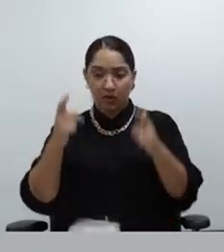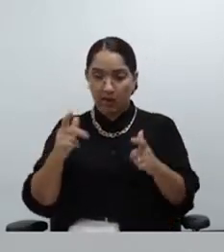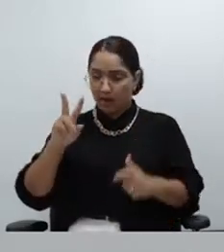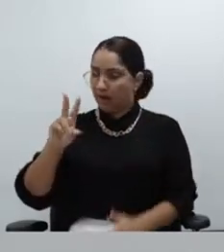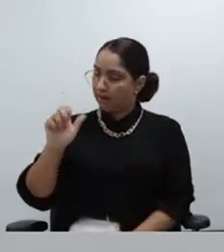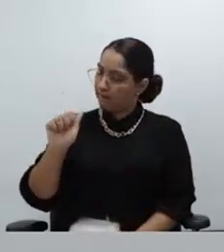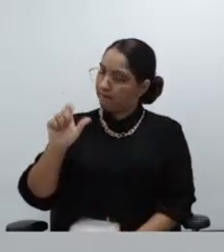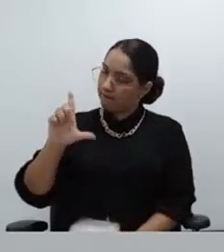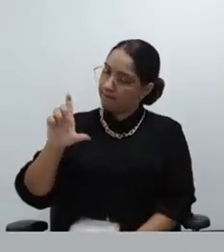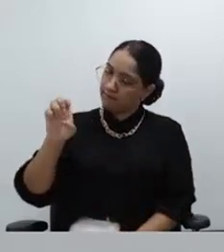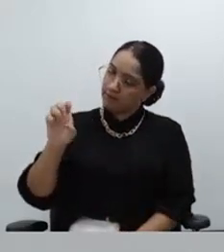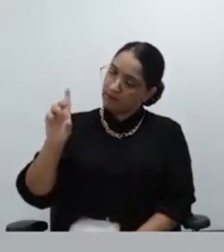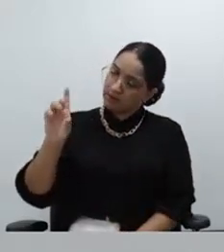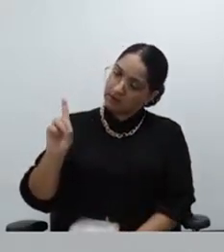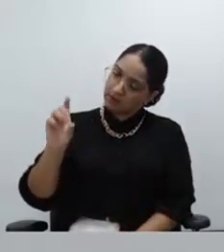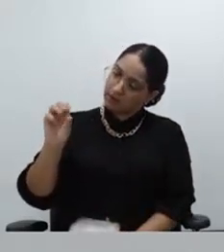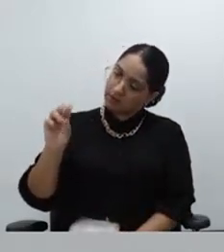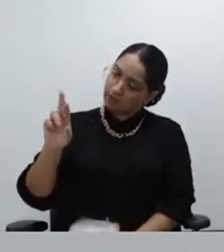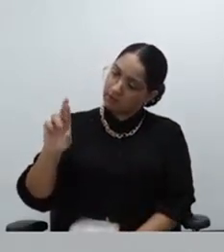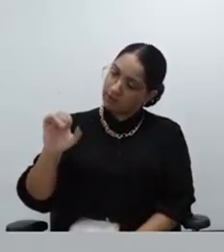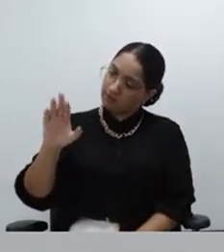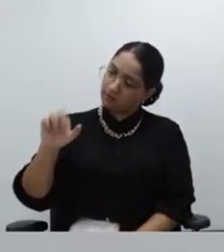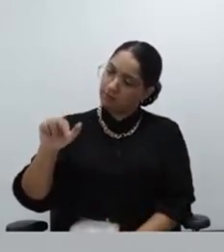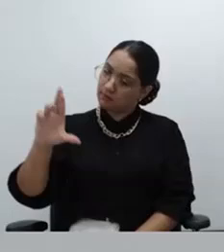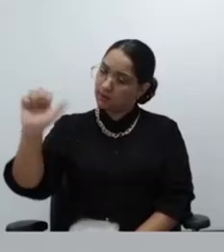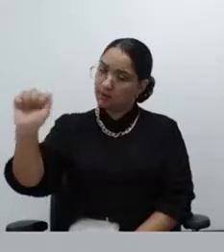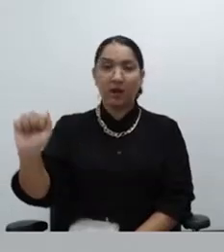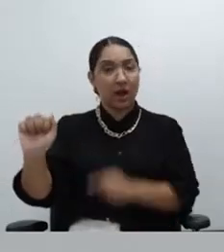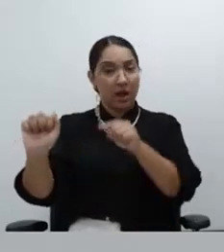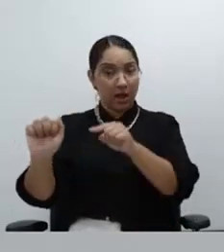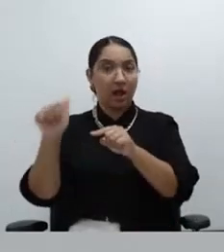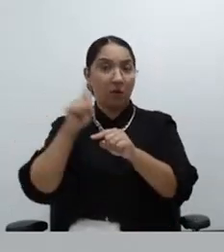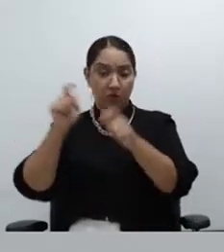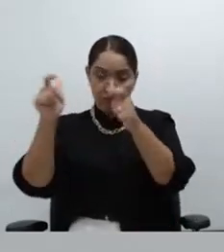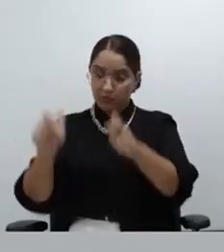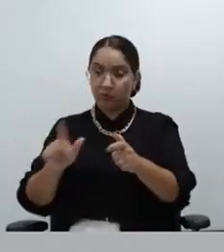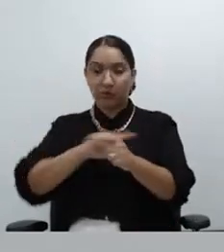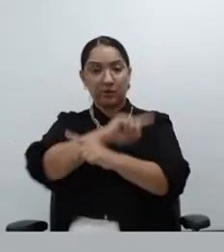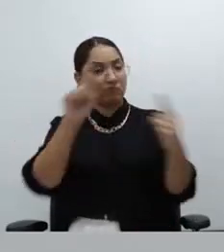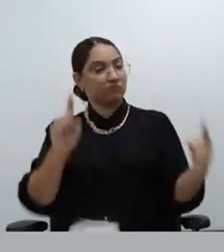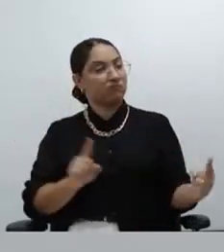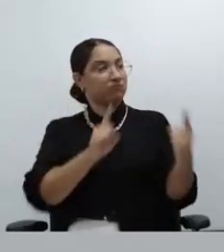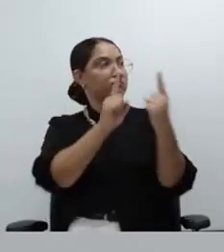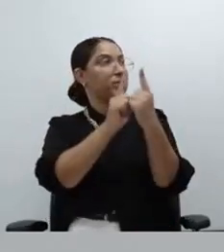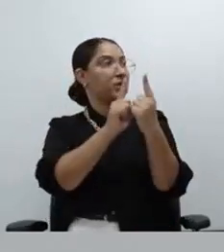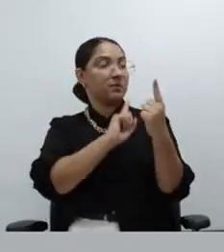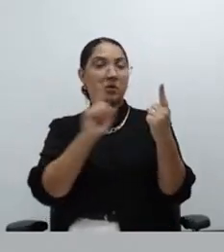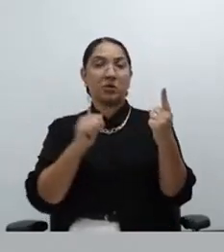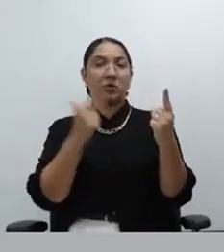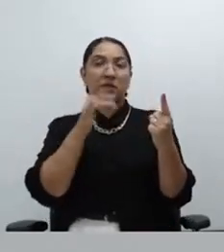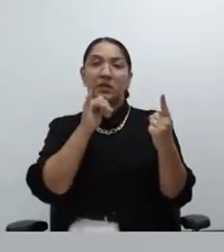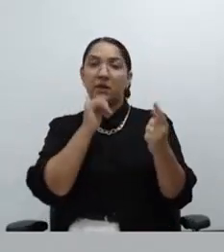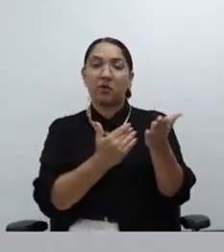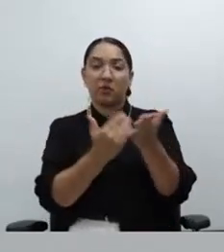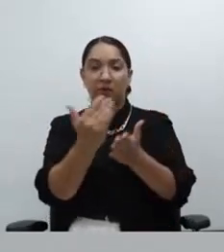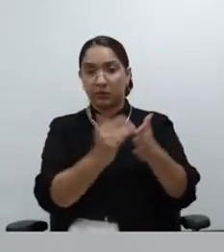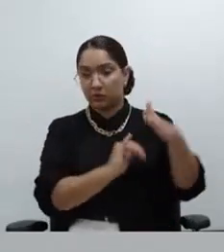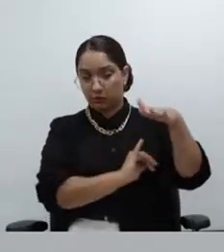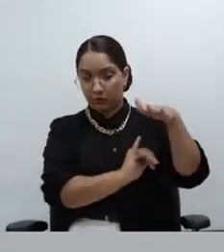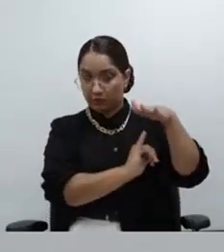Pública do Estado de São Paulo. Nesse primeiro momento, nós havíamos aderido a esse atendimento informalmente, né,